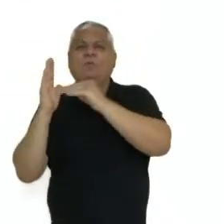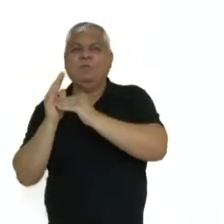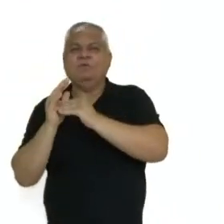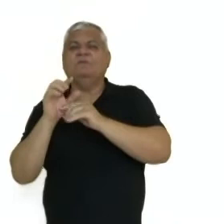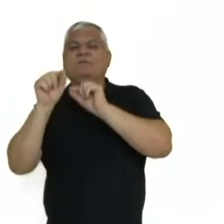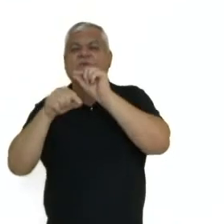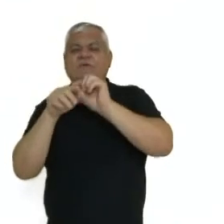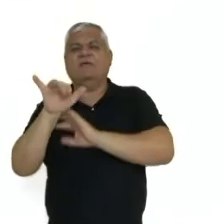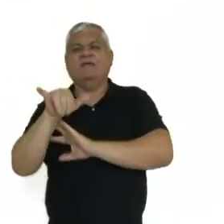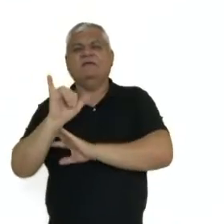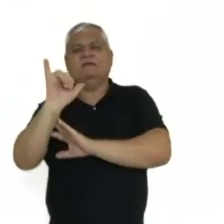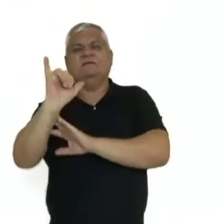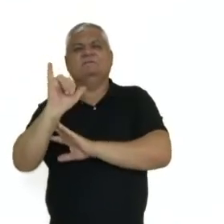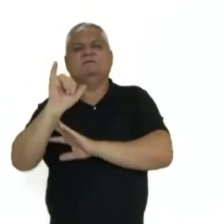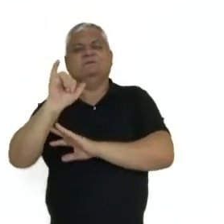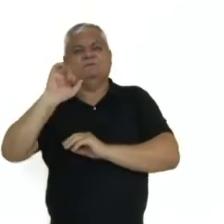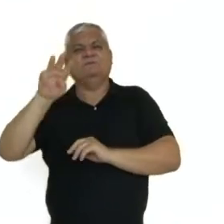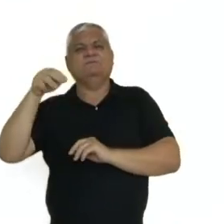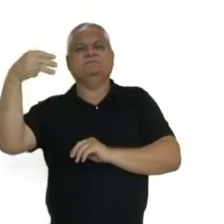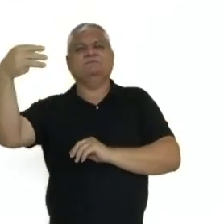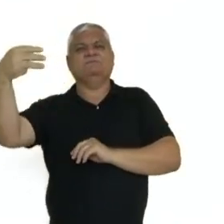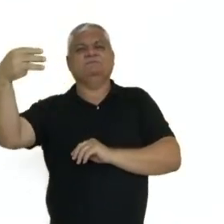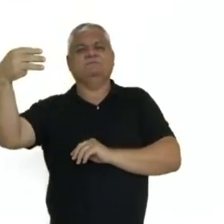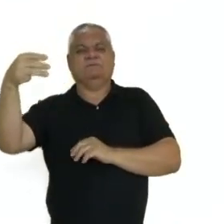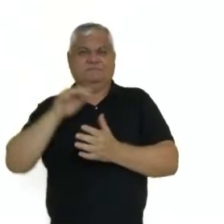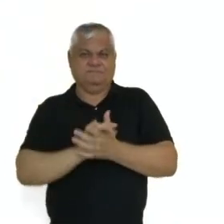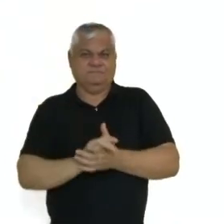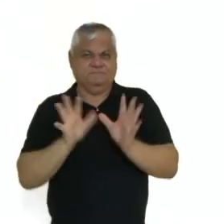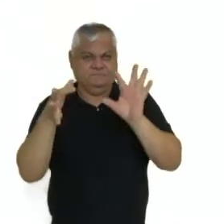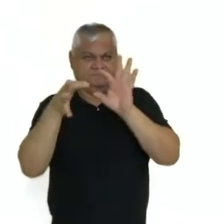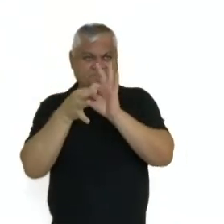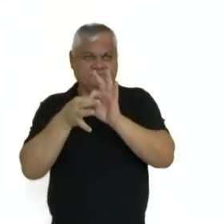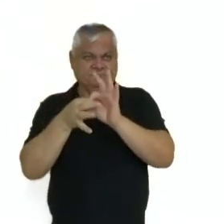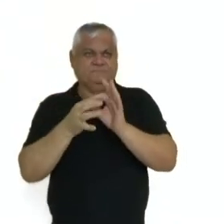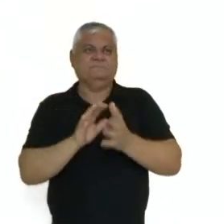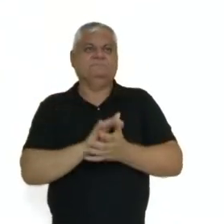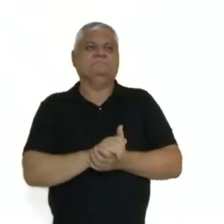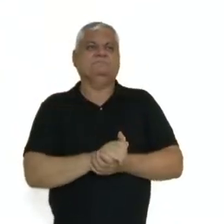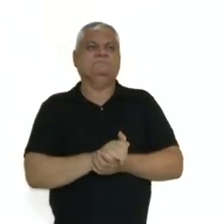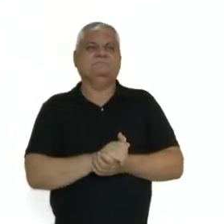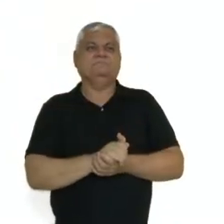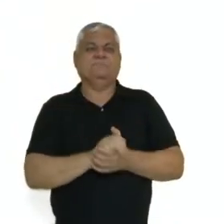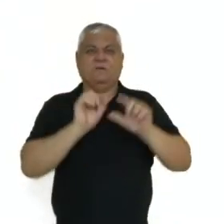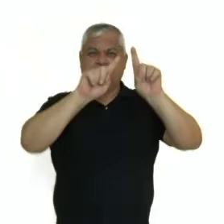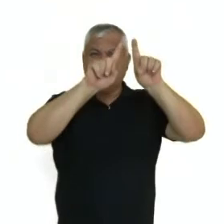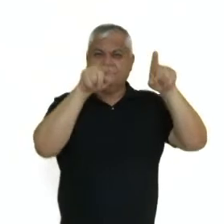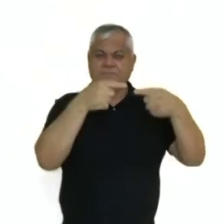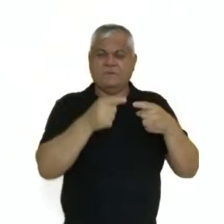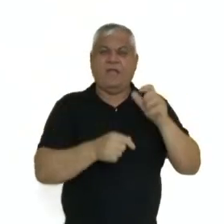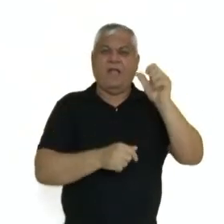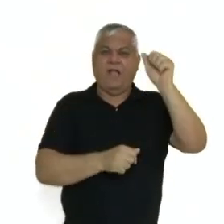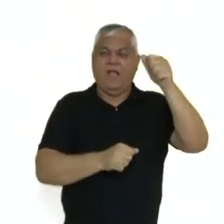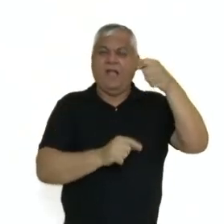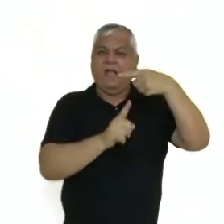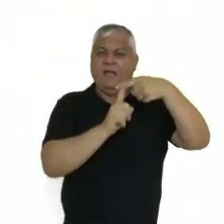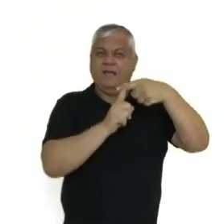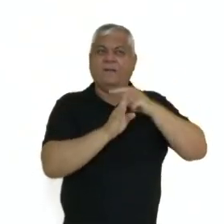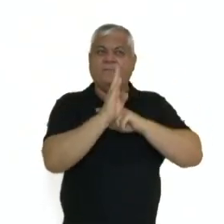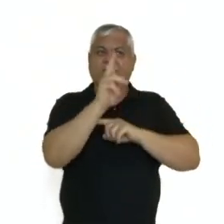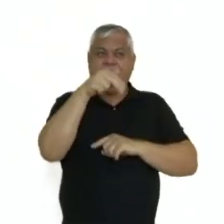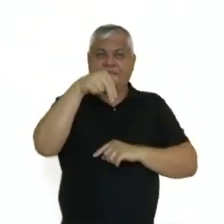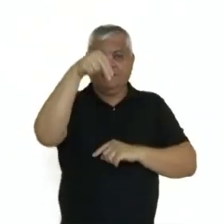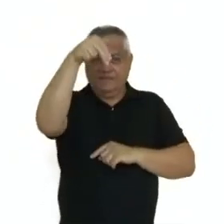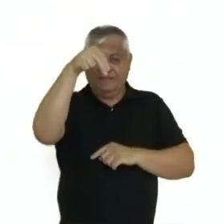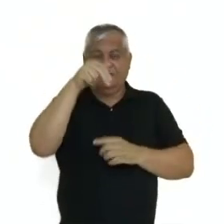termo que seria o y termina com esse expoente indicado então aqui eu tem a fórmula do binômio